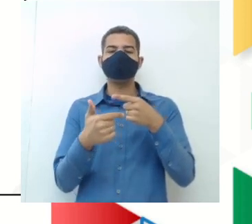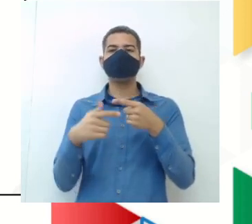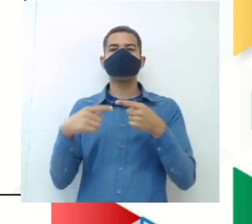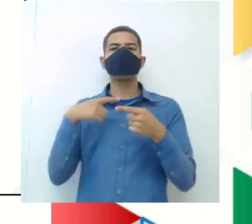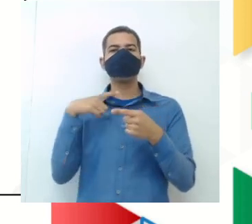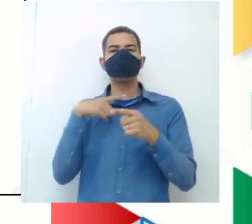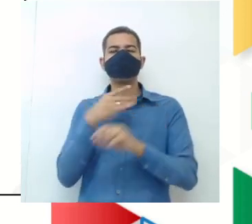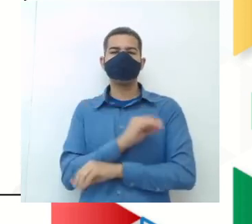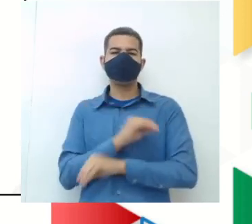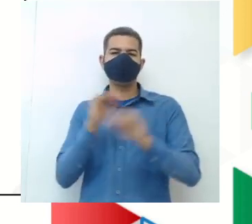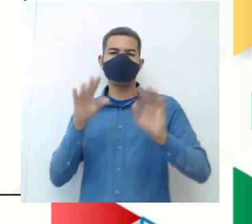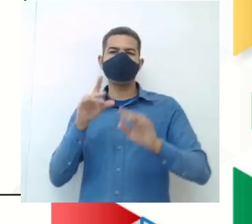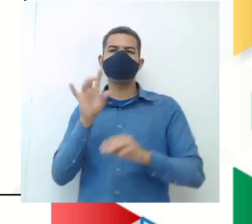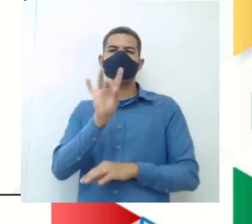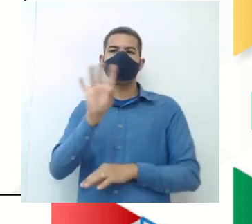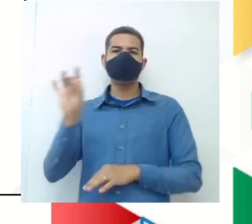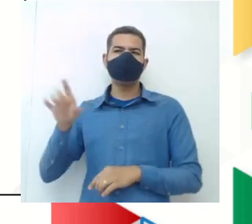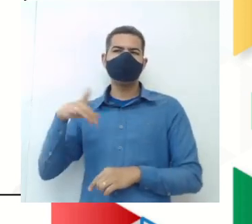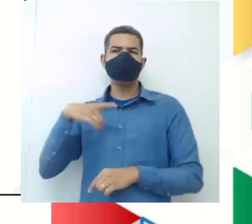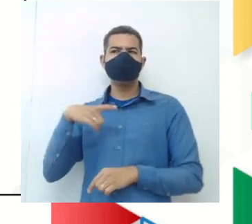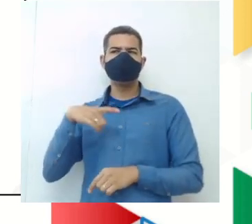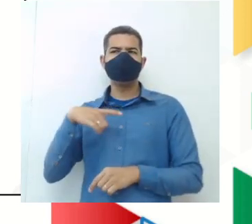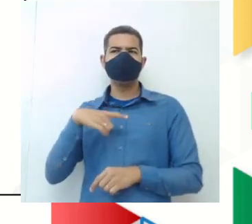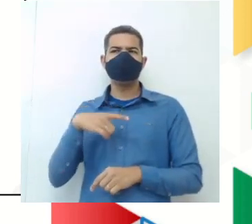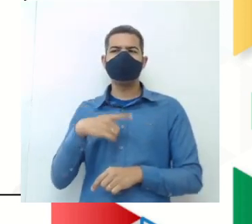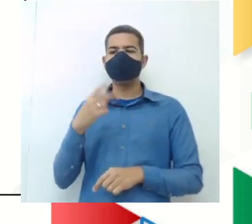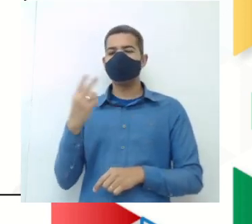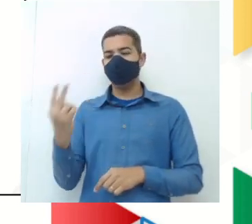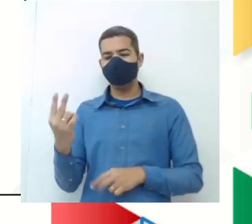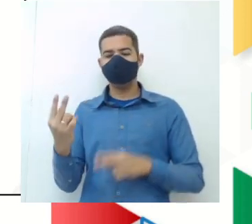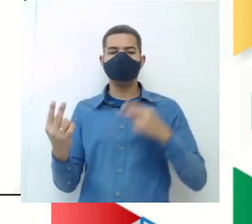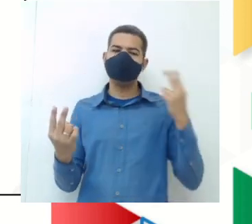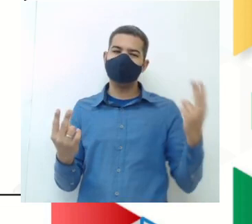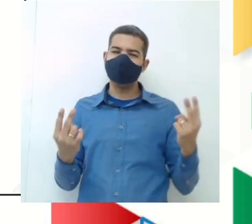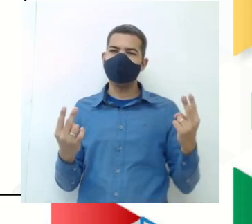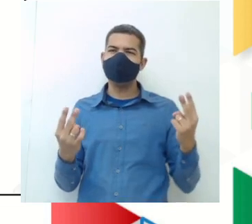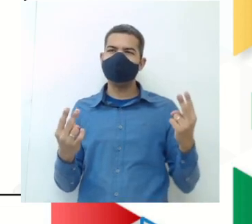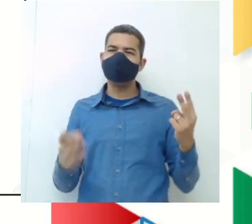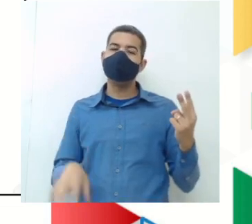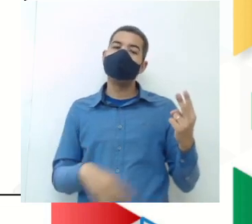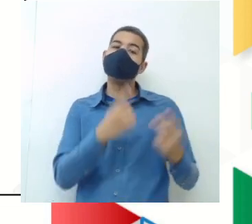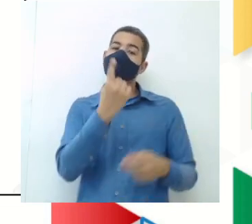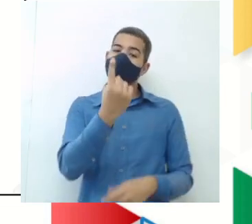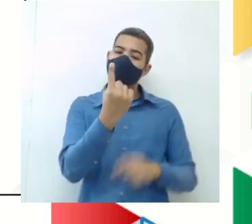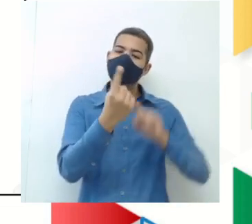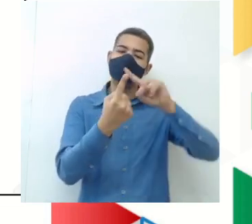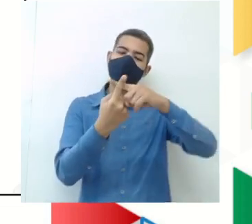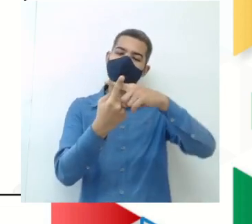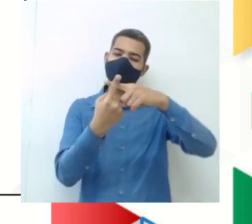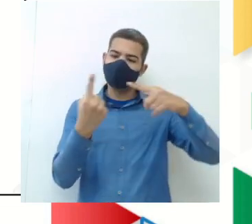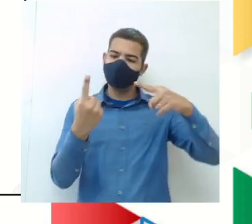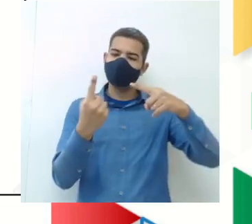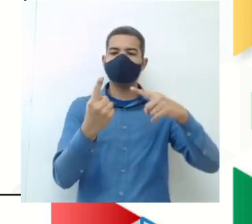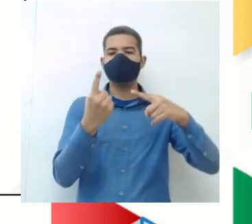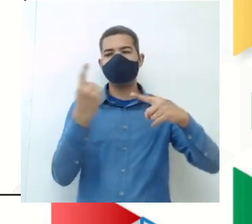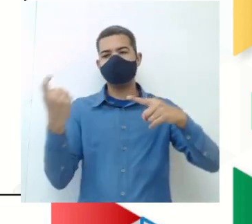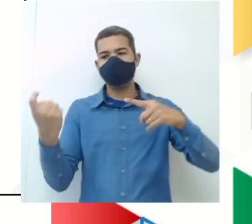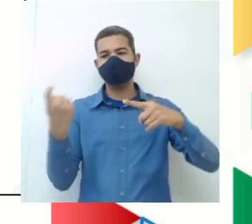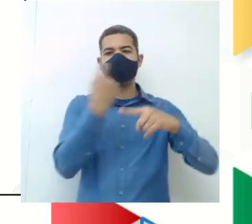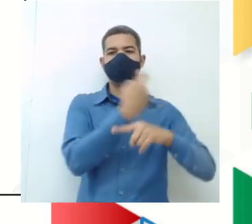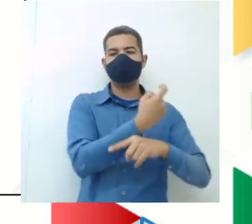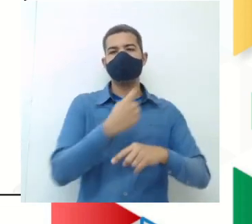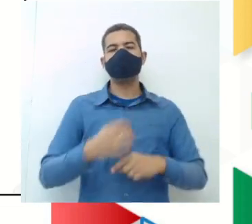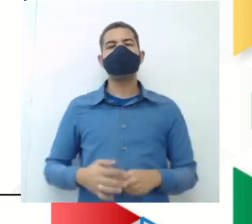é claro, cada um vai ficar com 2 docinhos, né? E vão dividir um deles ao